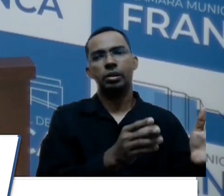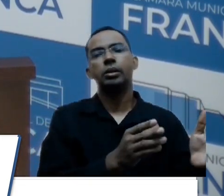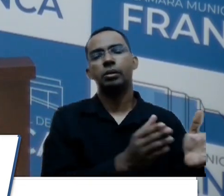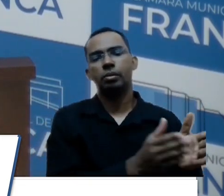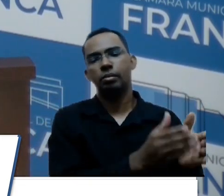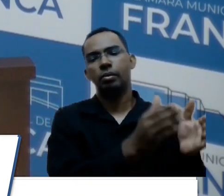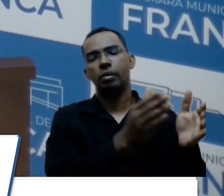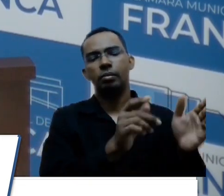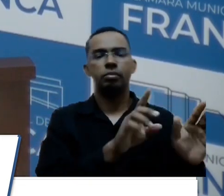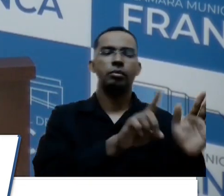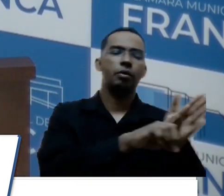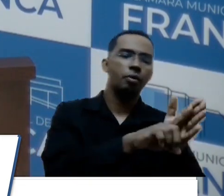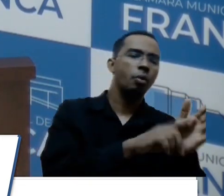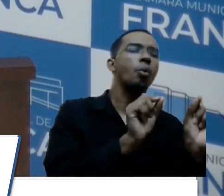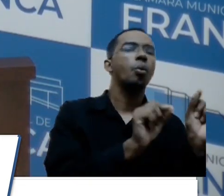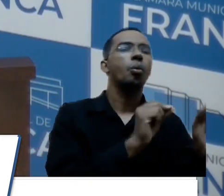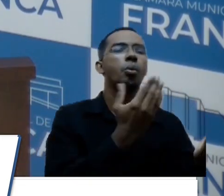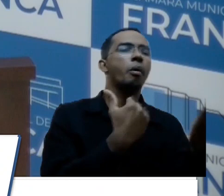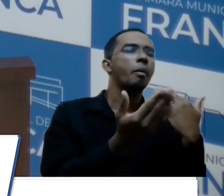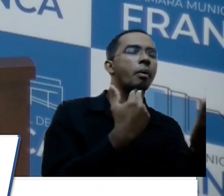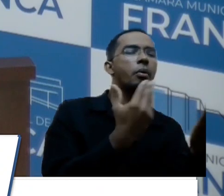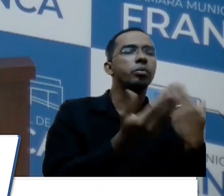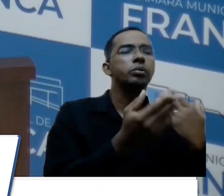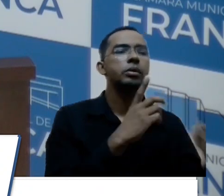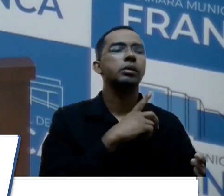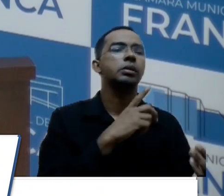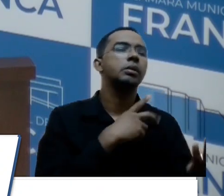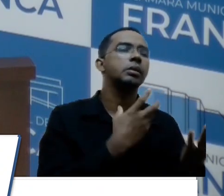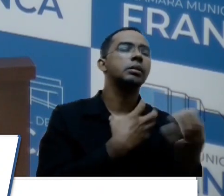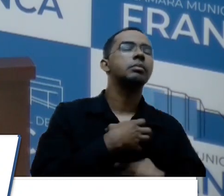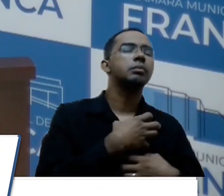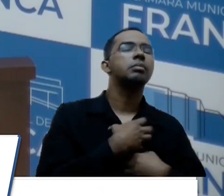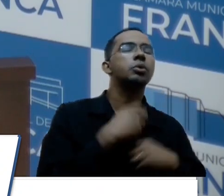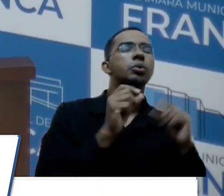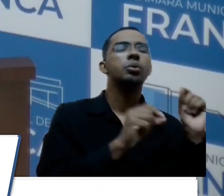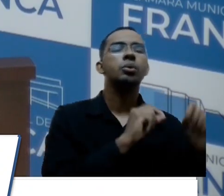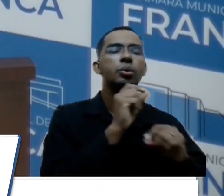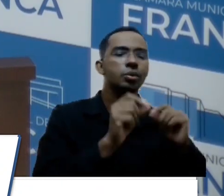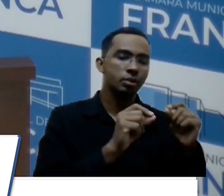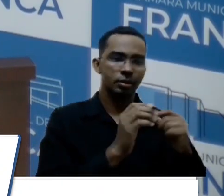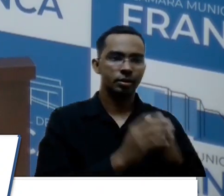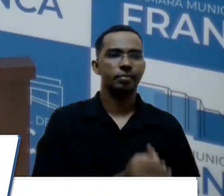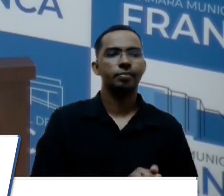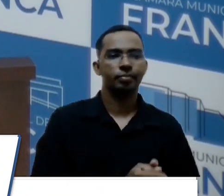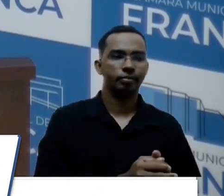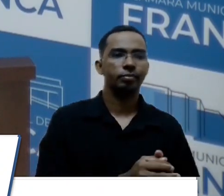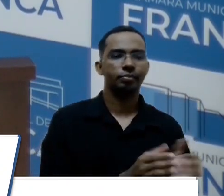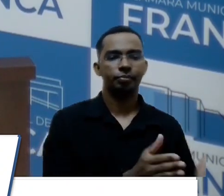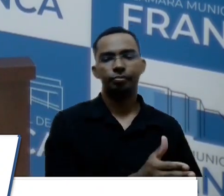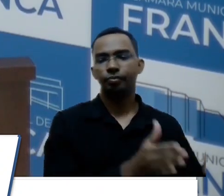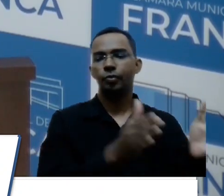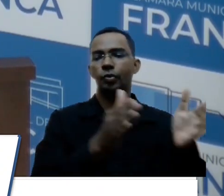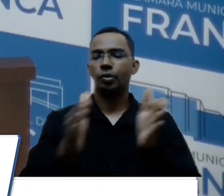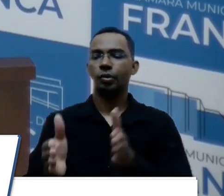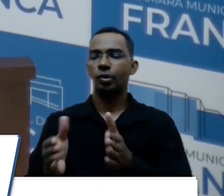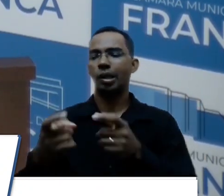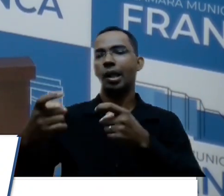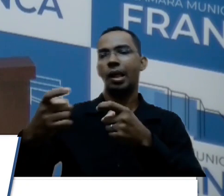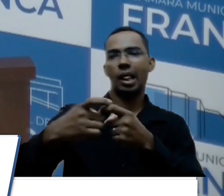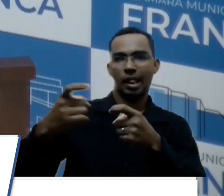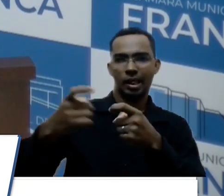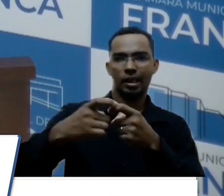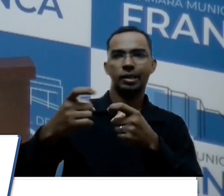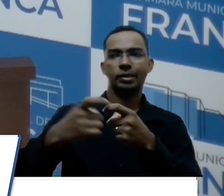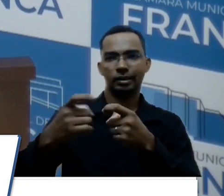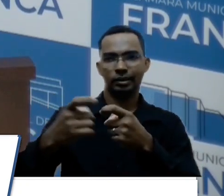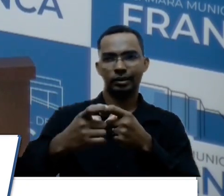lá o que o paciente tem. Aí ele é encaminhado para o médico e